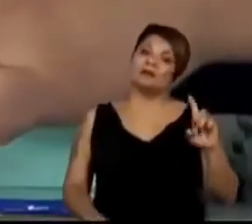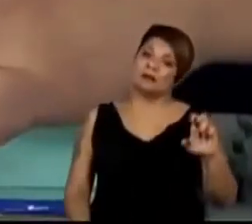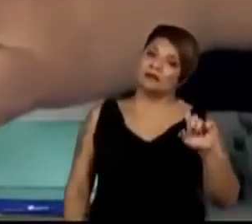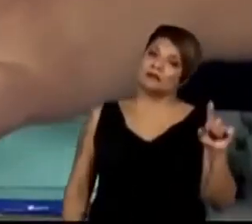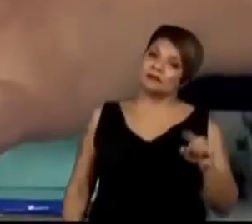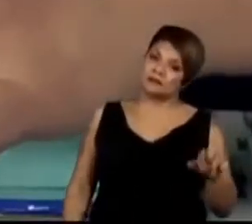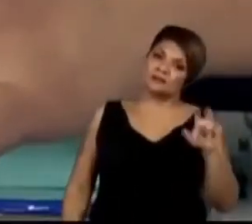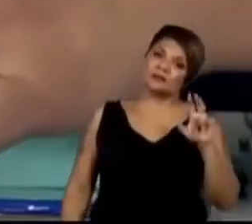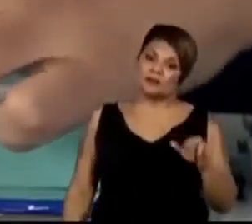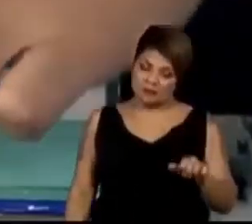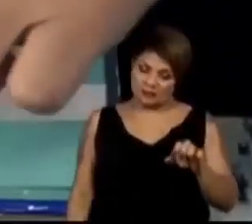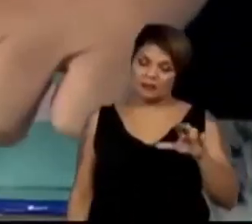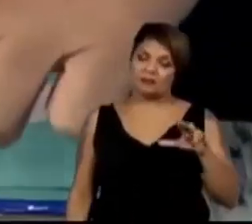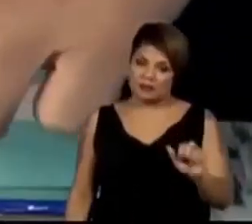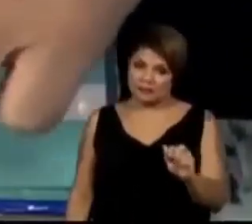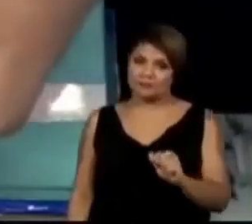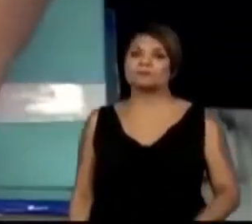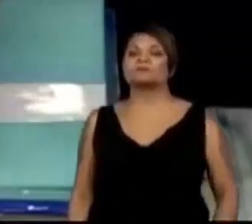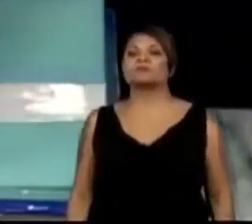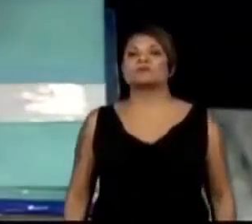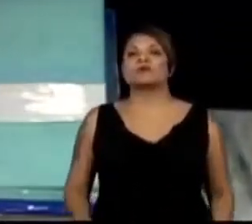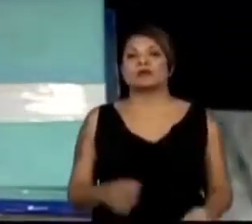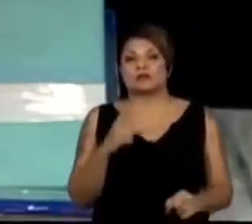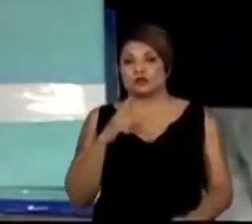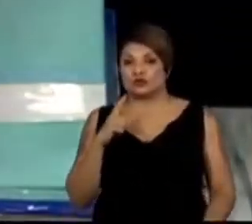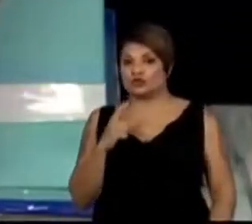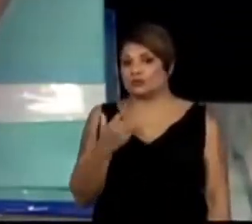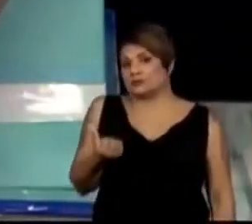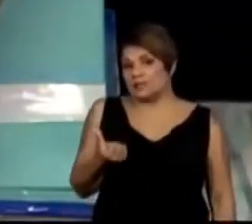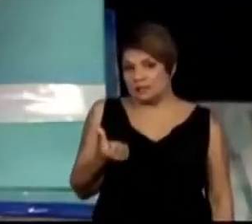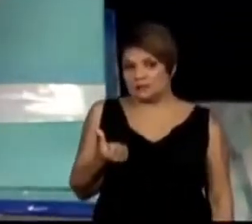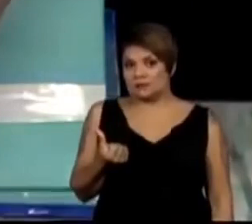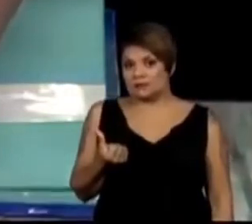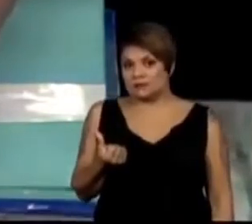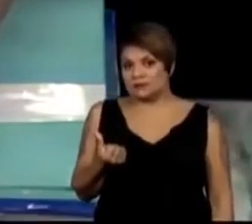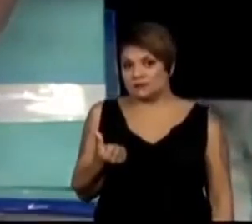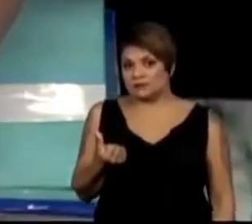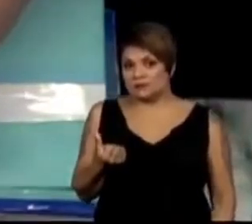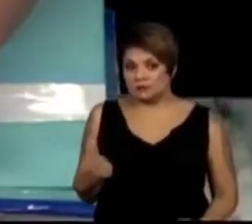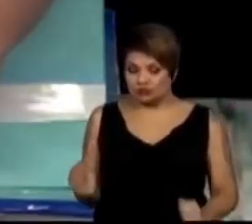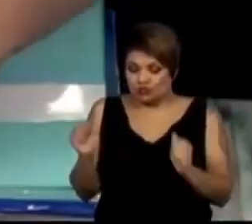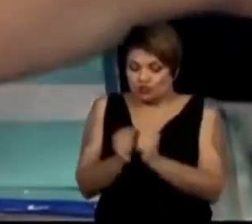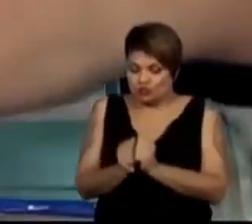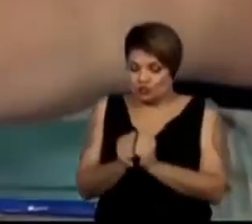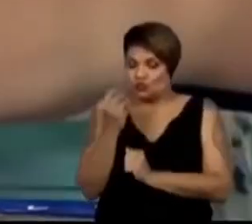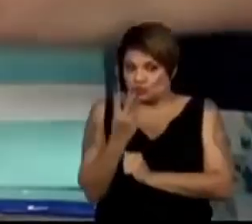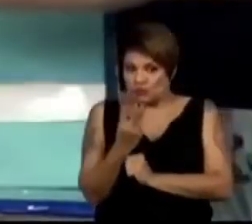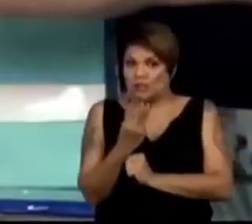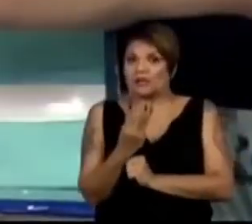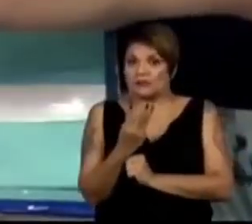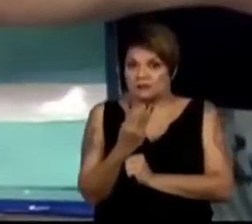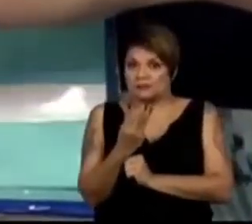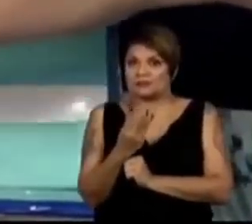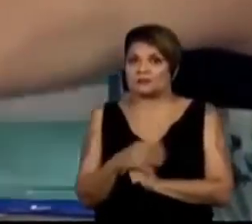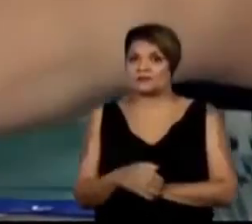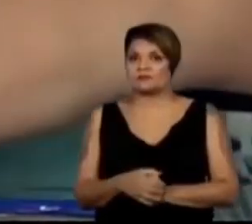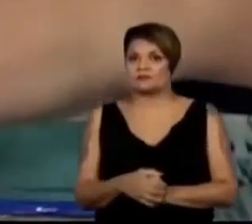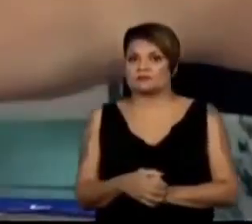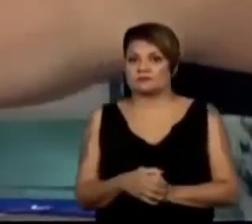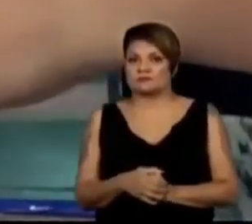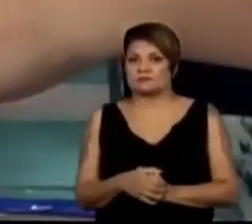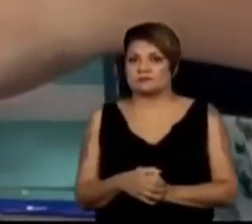as peças que estão em unidade, ó. Se eu tinha 6, eu vou ter que pôr mais o 3 aqui em cima.